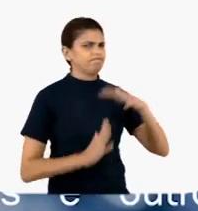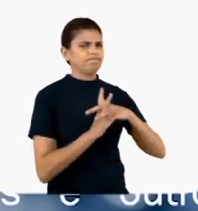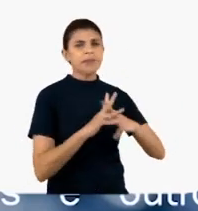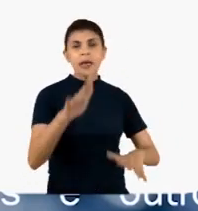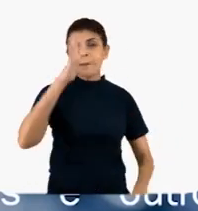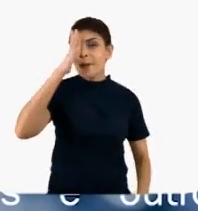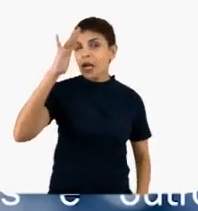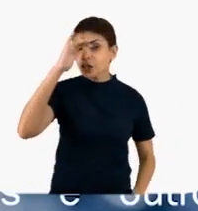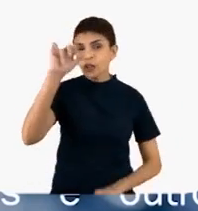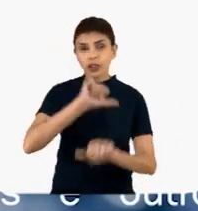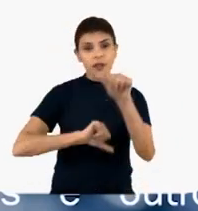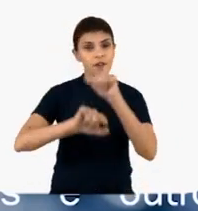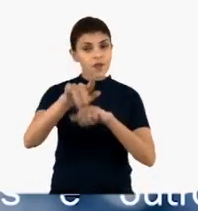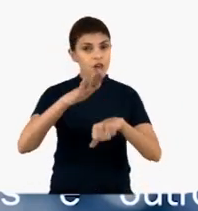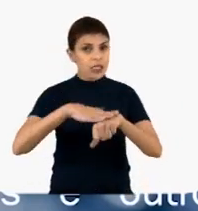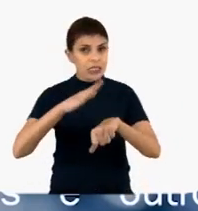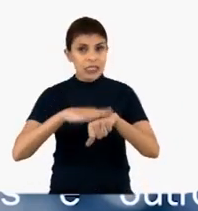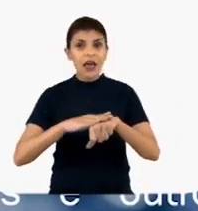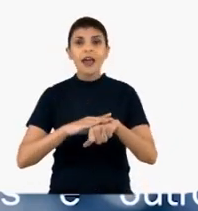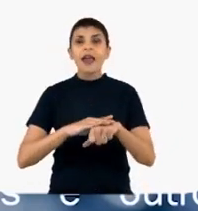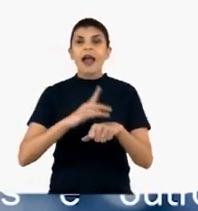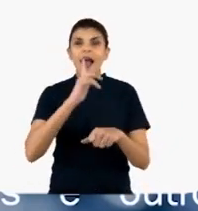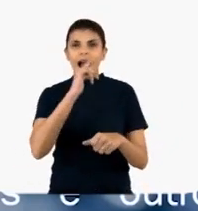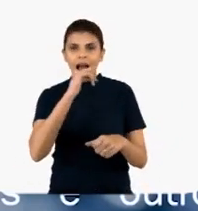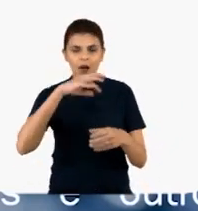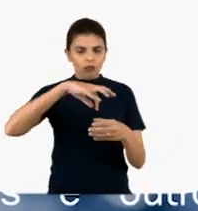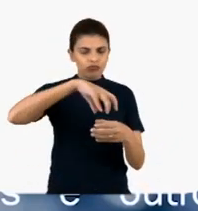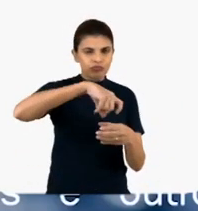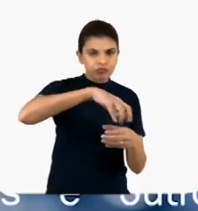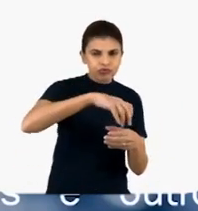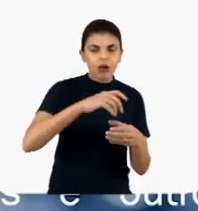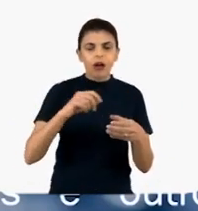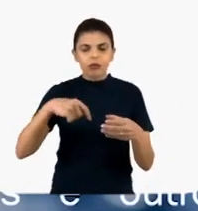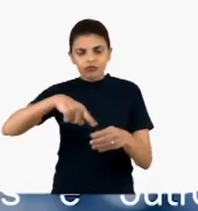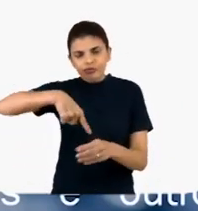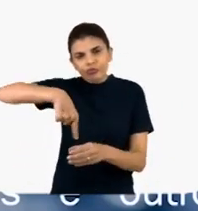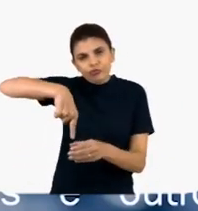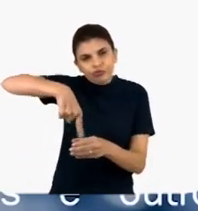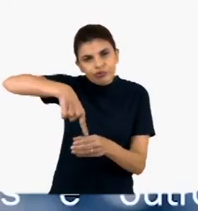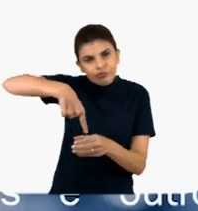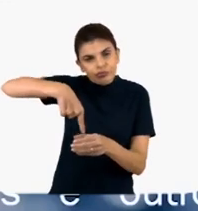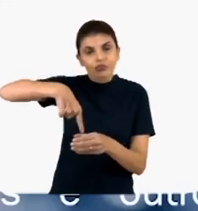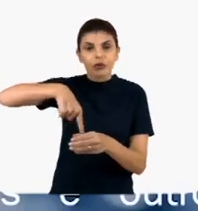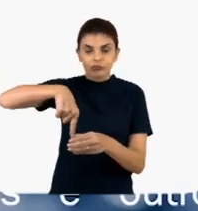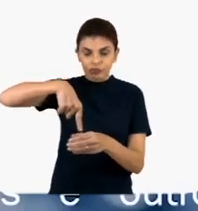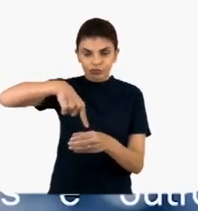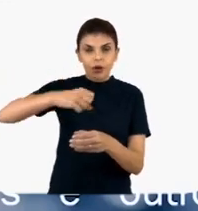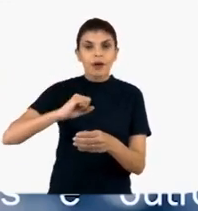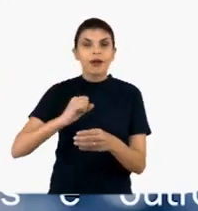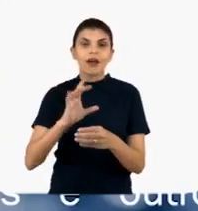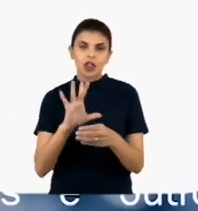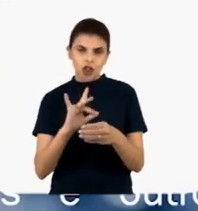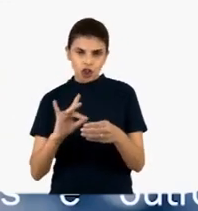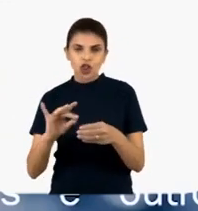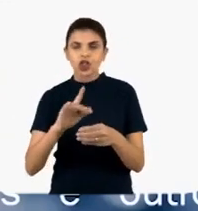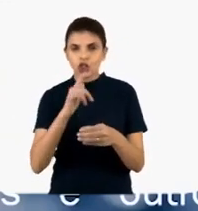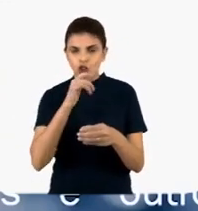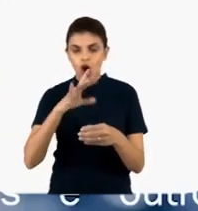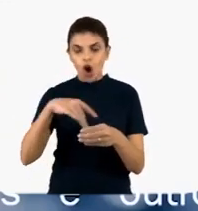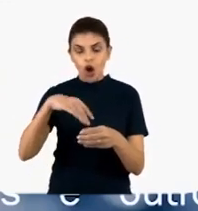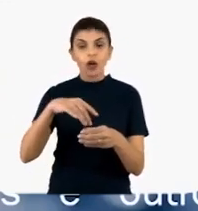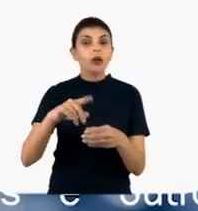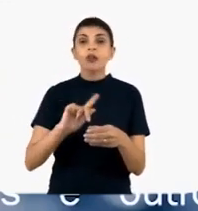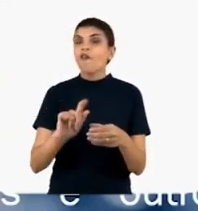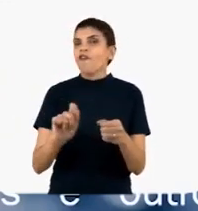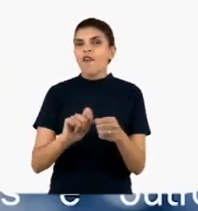insuperável. Imagine, vocês não, quando vão dissolver, né, quando vão diluir um biofármaco que é sólido,